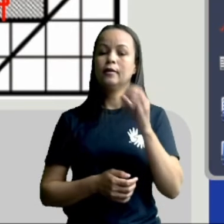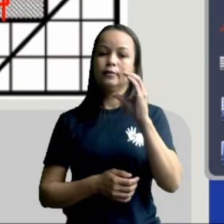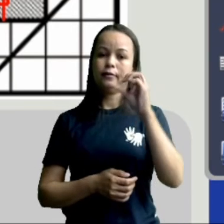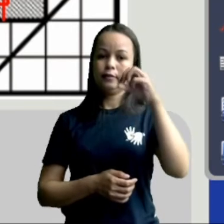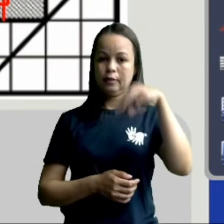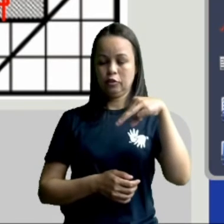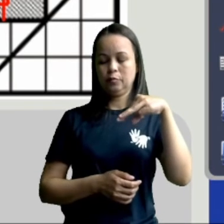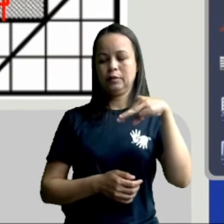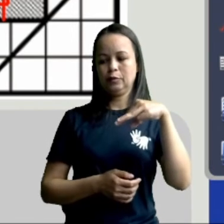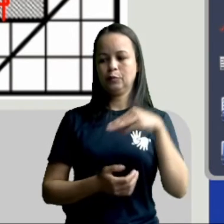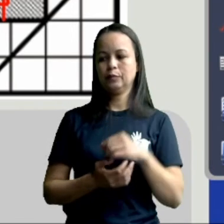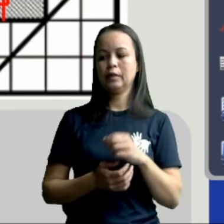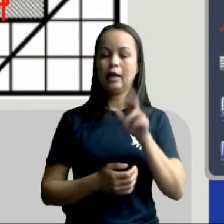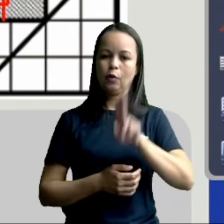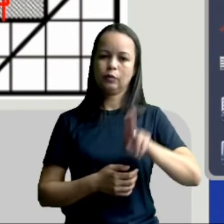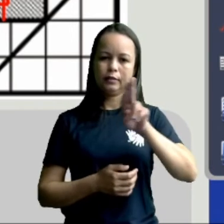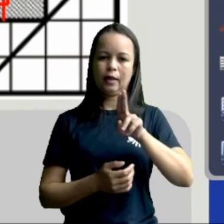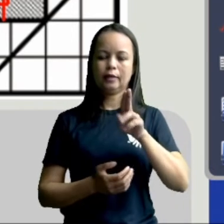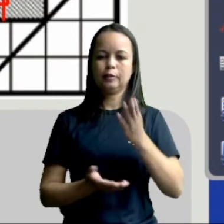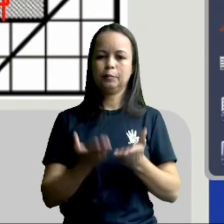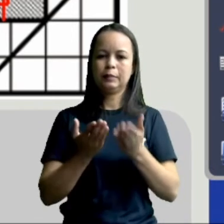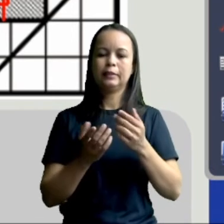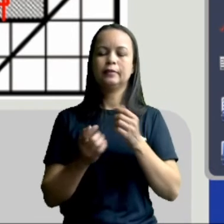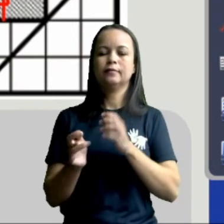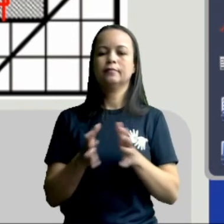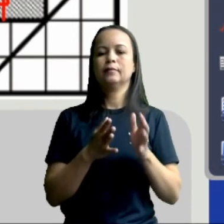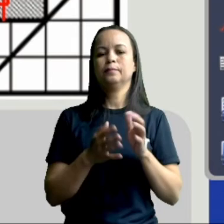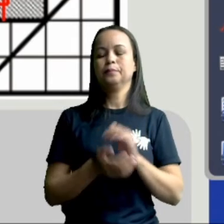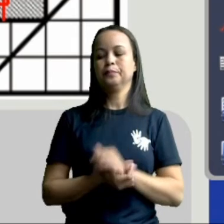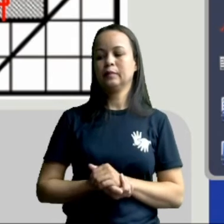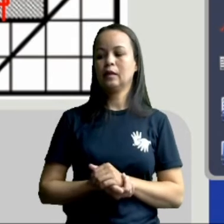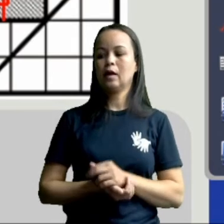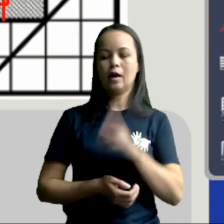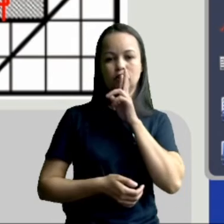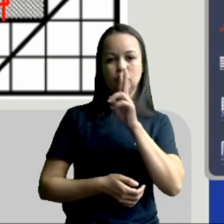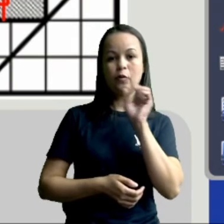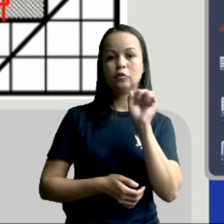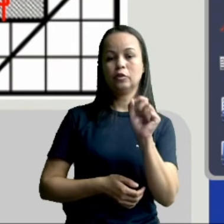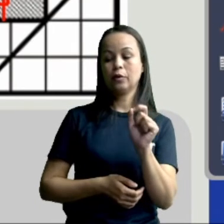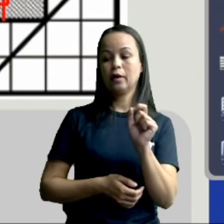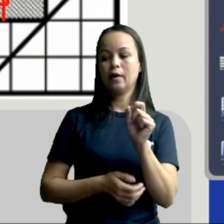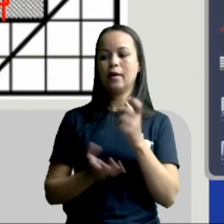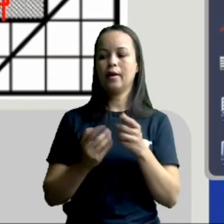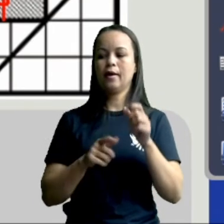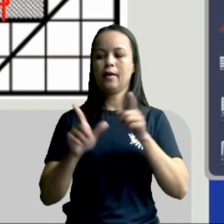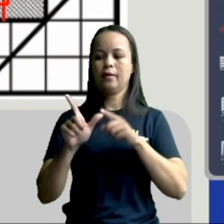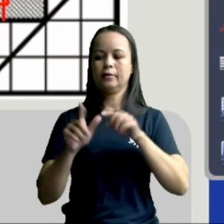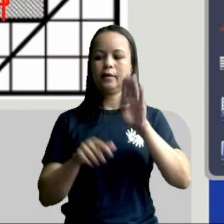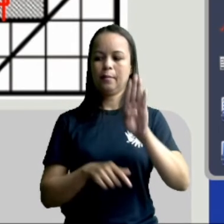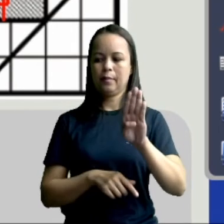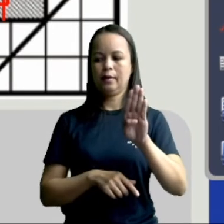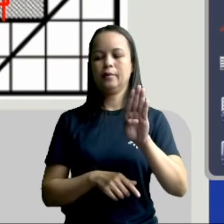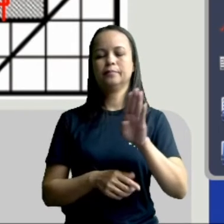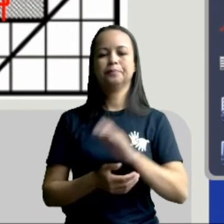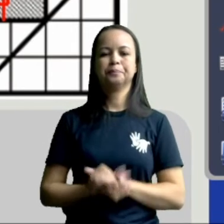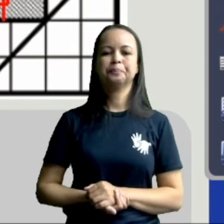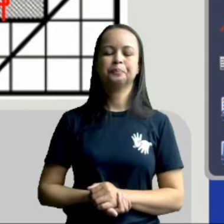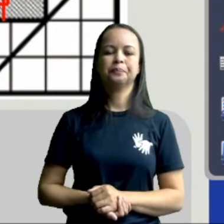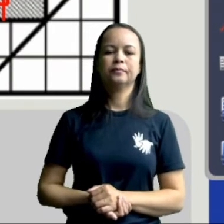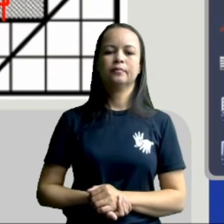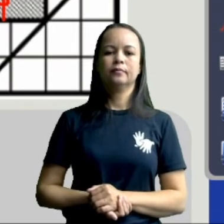centímetros, que é a unidade de medida aqui do quadradinho. Então, resposta da questão, ó, letra B. Ok,